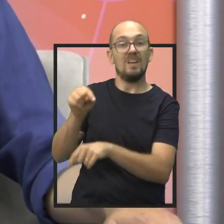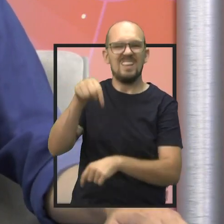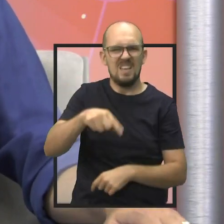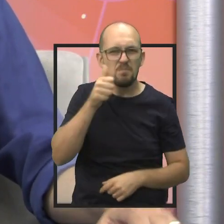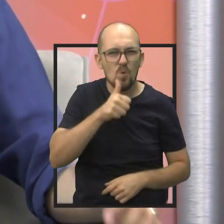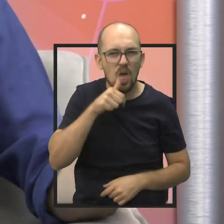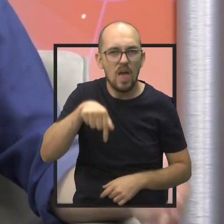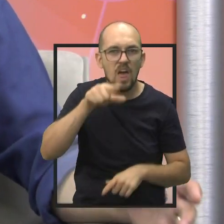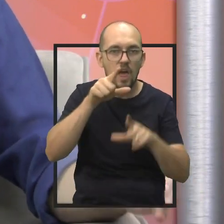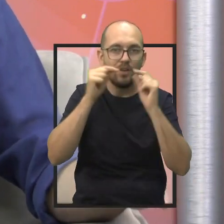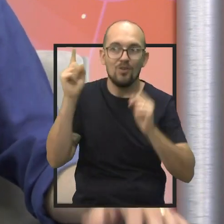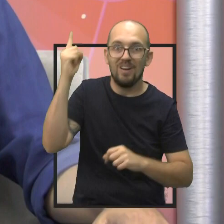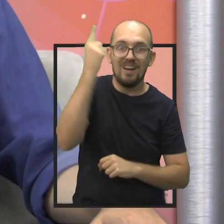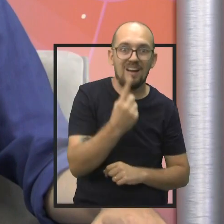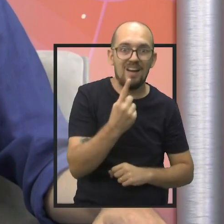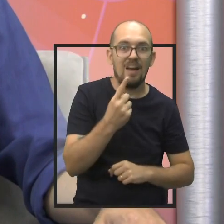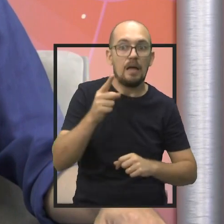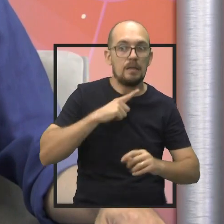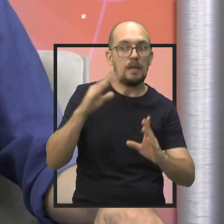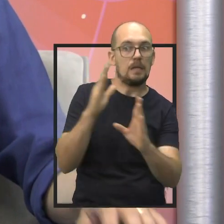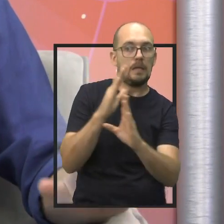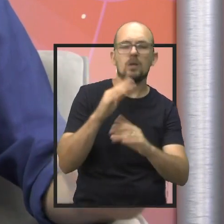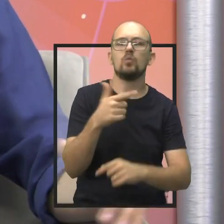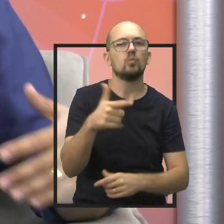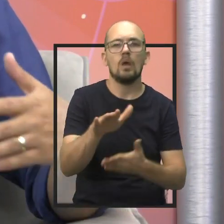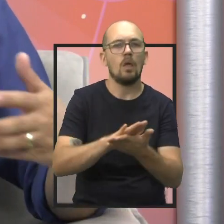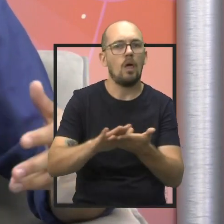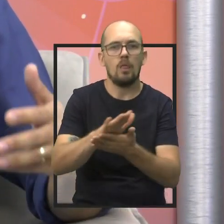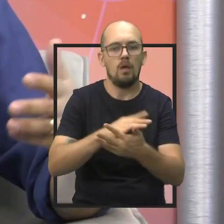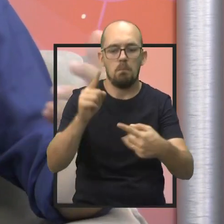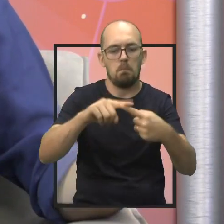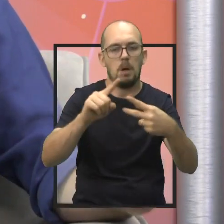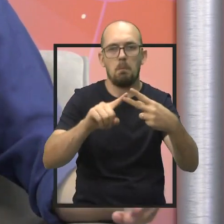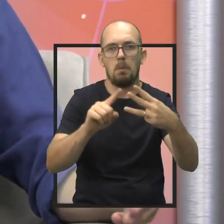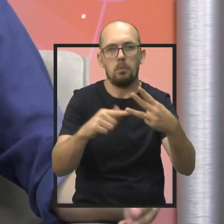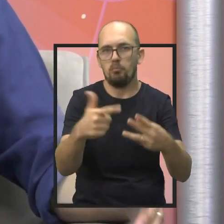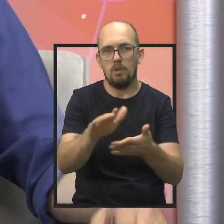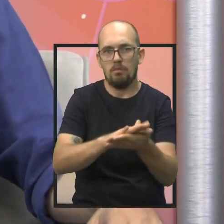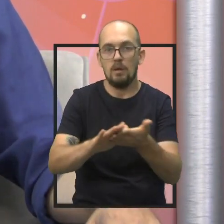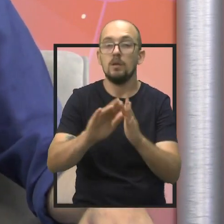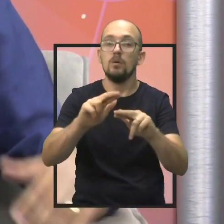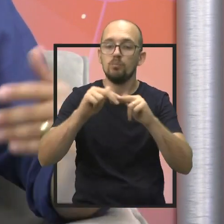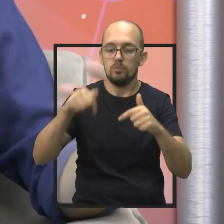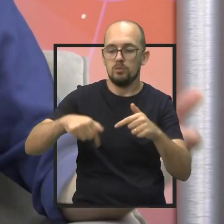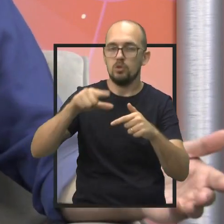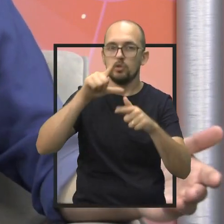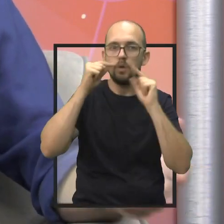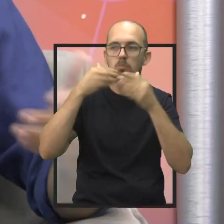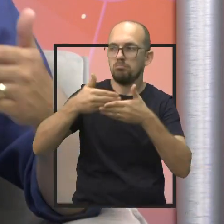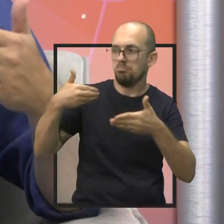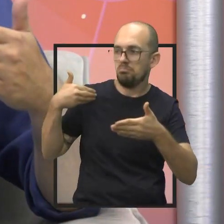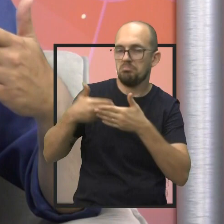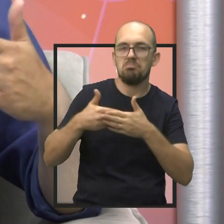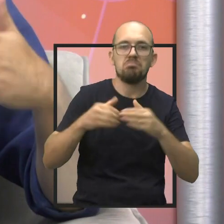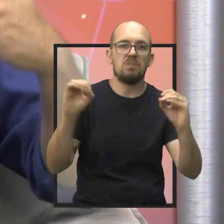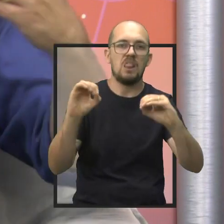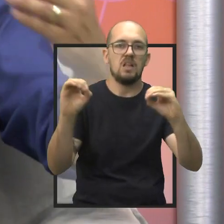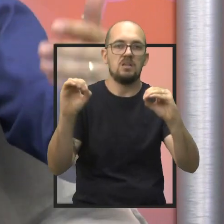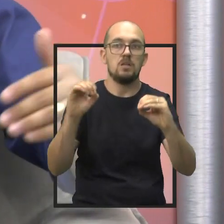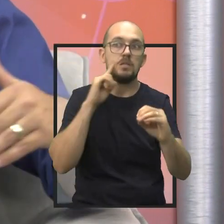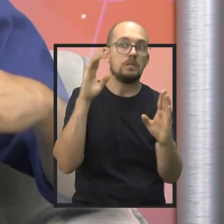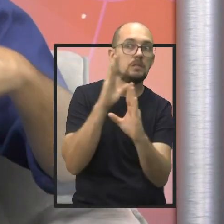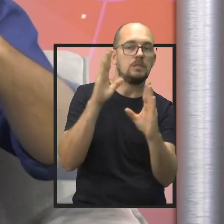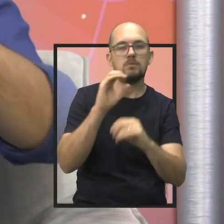isso foi descartado por critérios clínicos, né? Então, até o início de março não houve nenhuma suspeita. Agora, obviamente, as